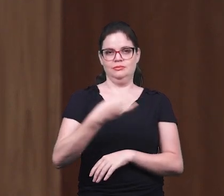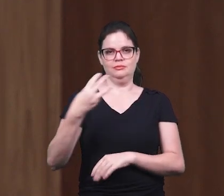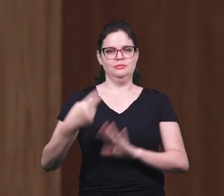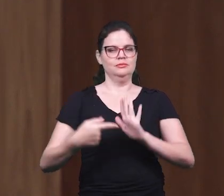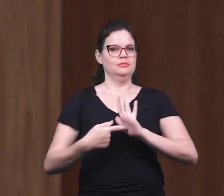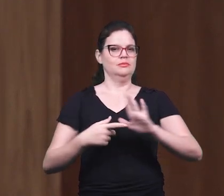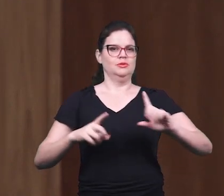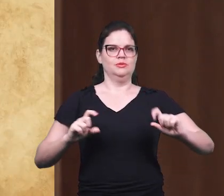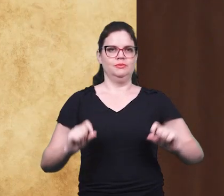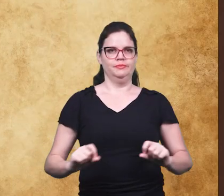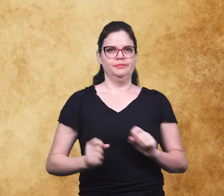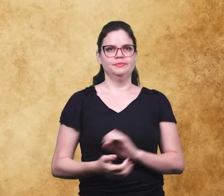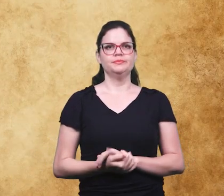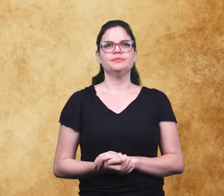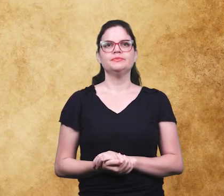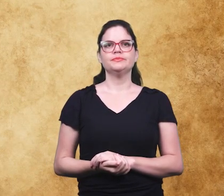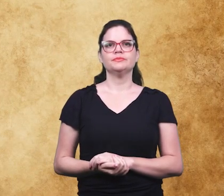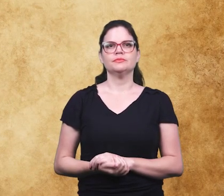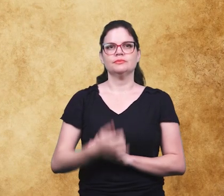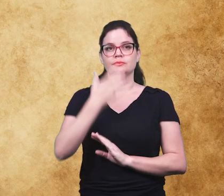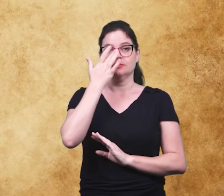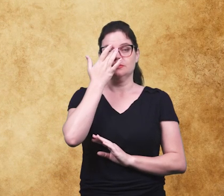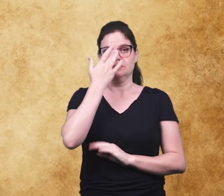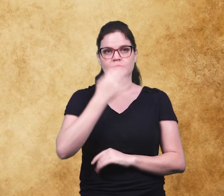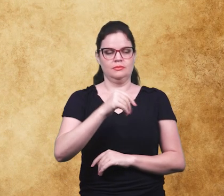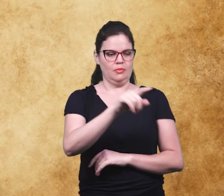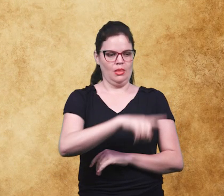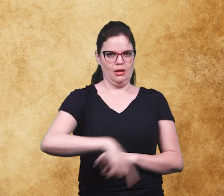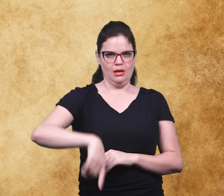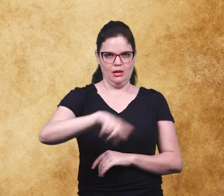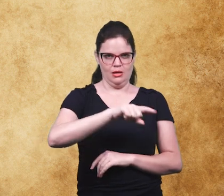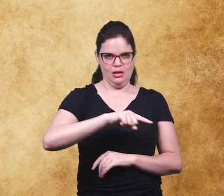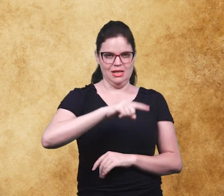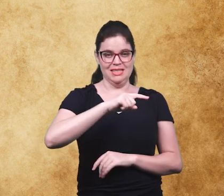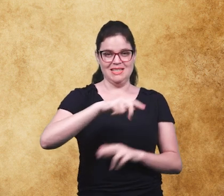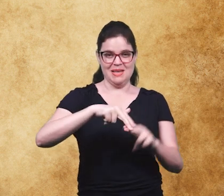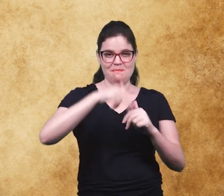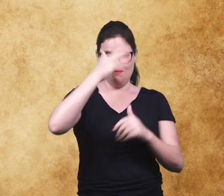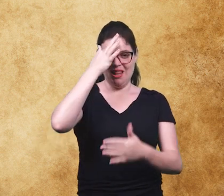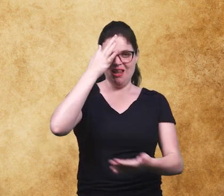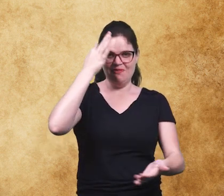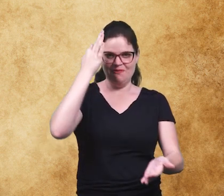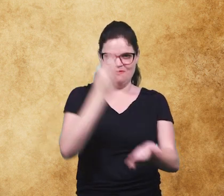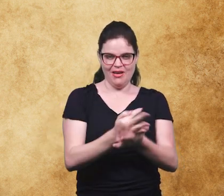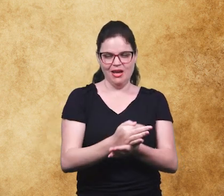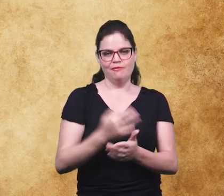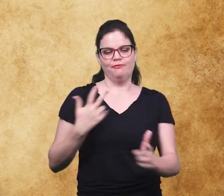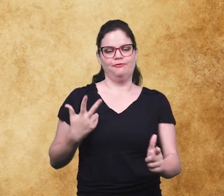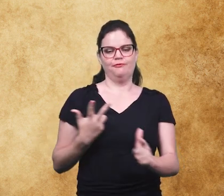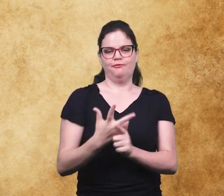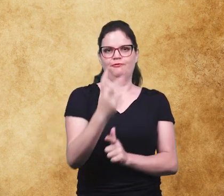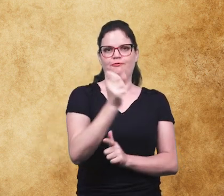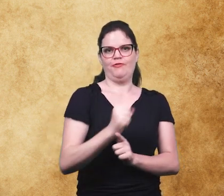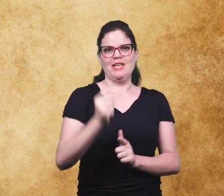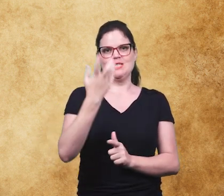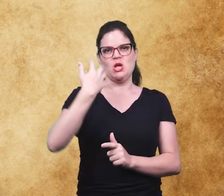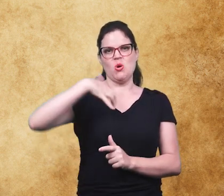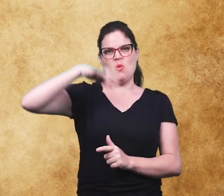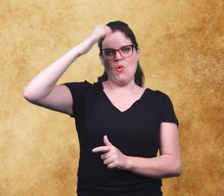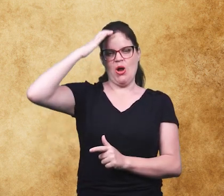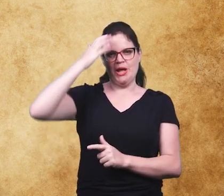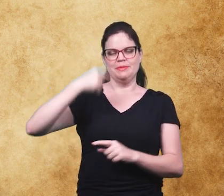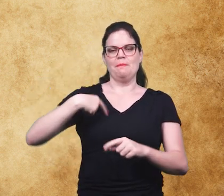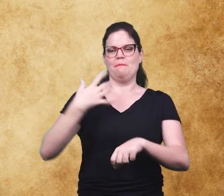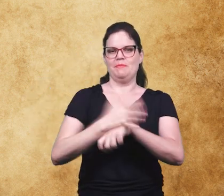33, registra a seguinte expressão: os quais, pela fé, venceram reinos,